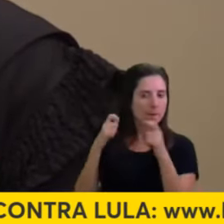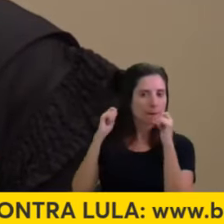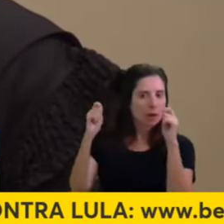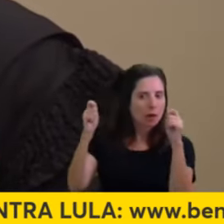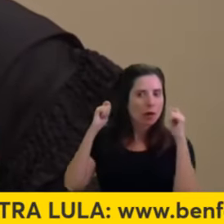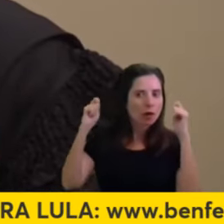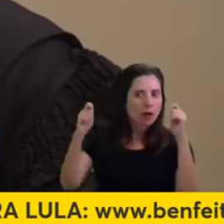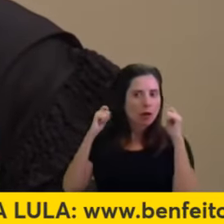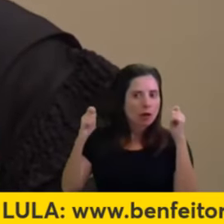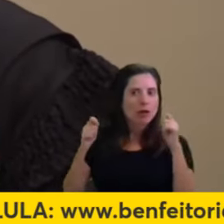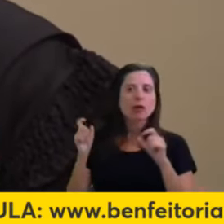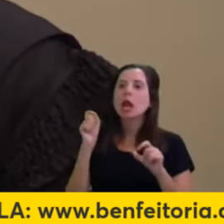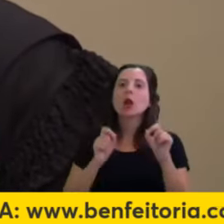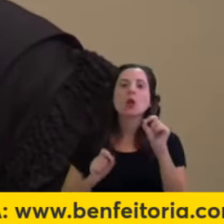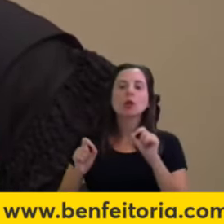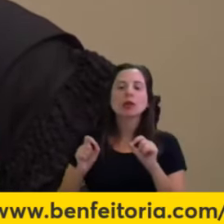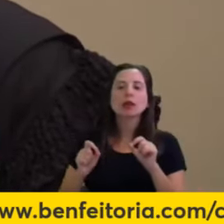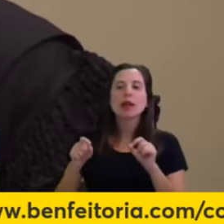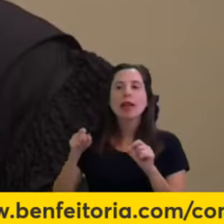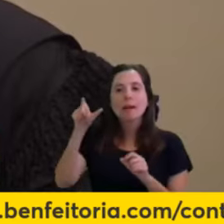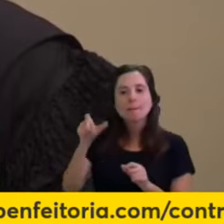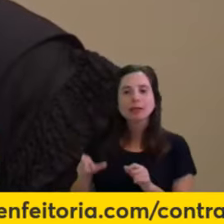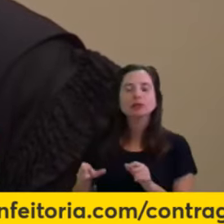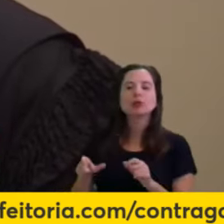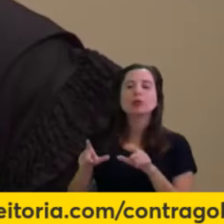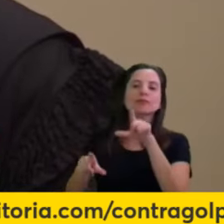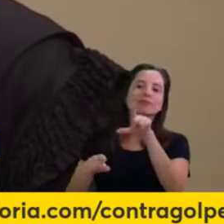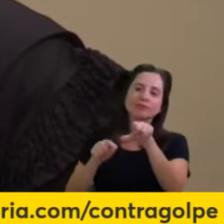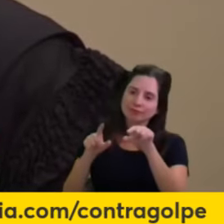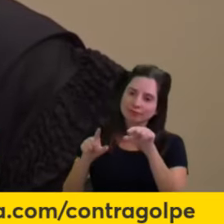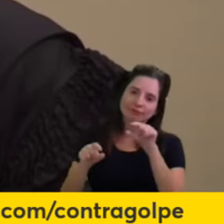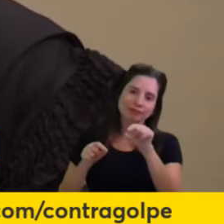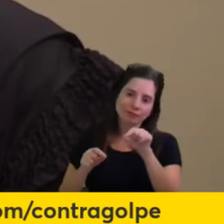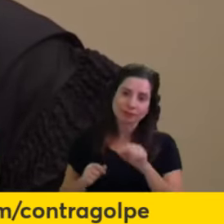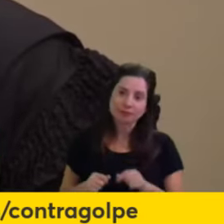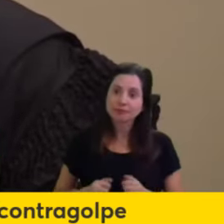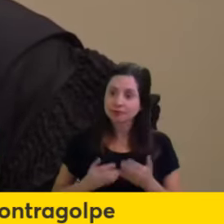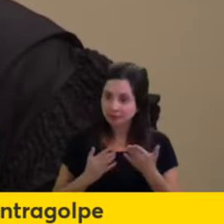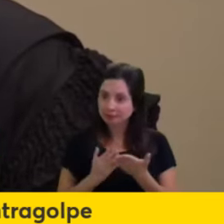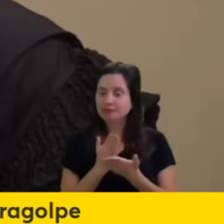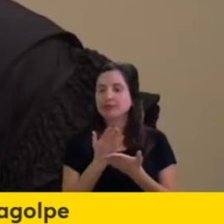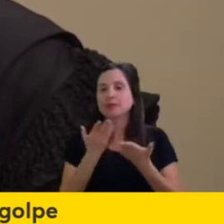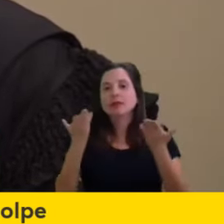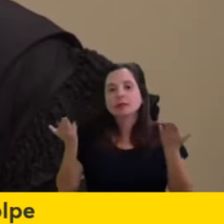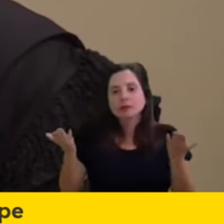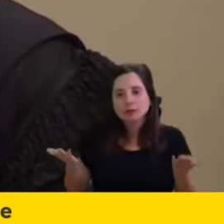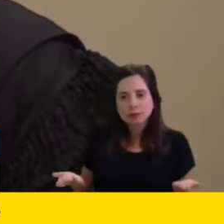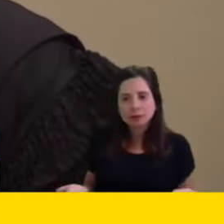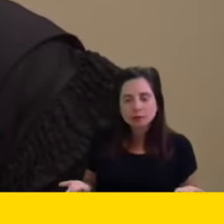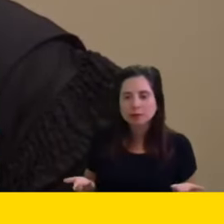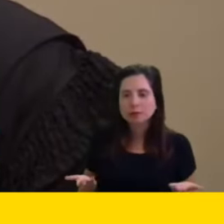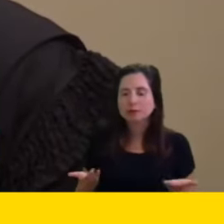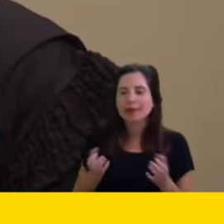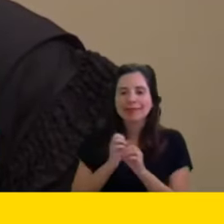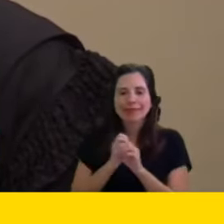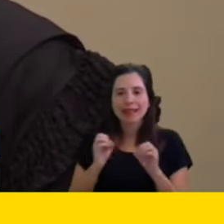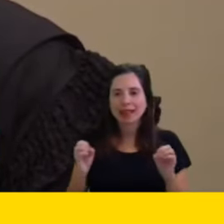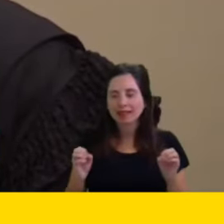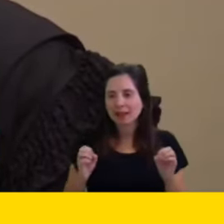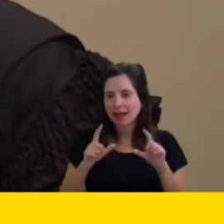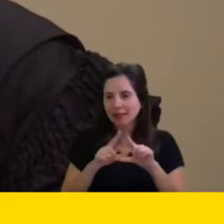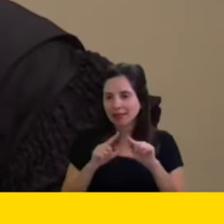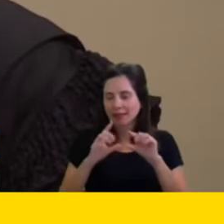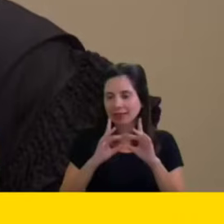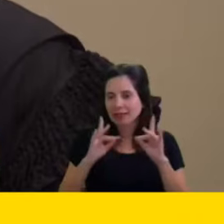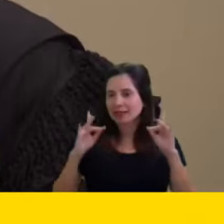eleitos são os que o elegem os elegem por fim nada mais destacar que a ação de divão judicial eleitoral é via